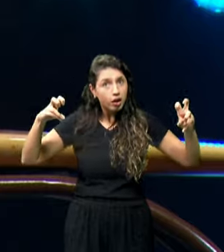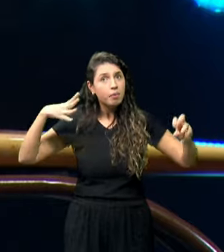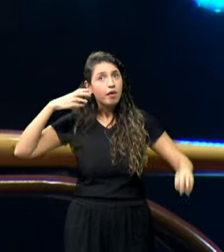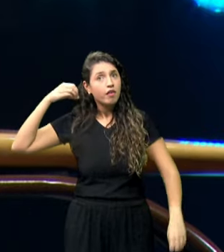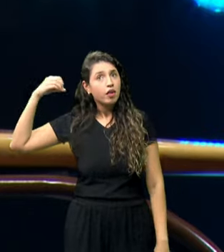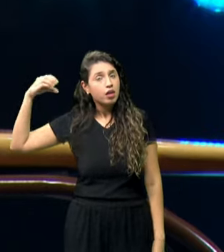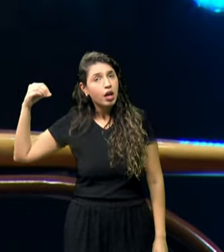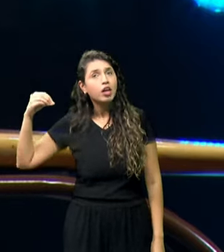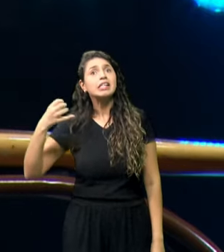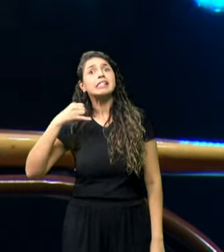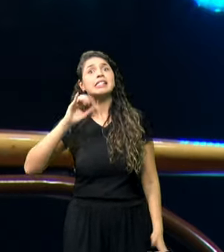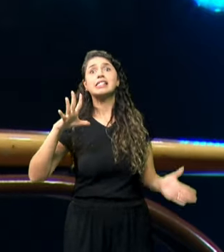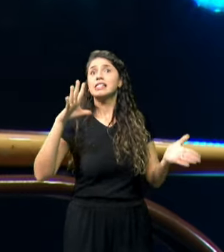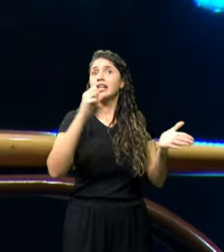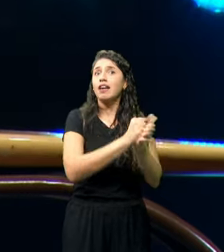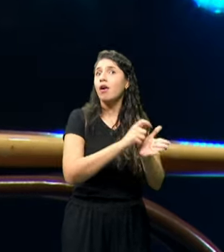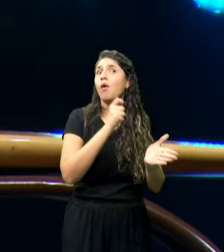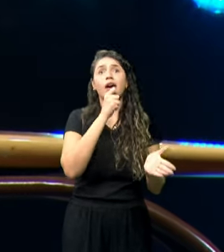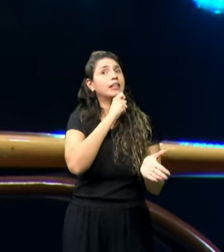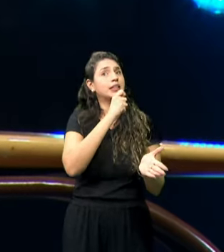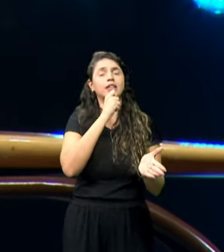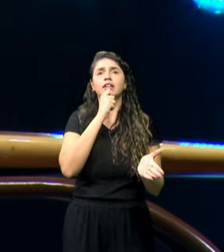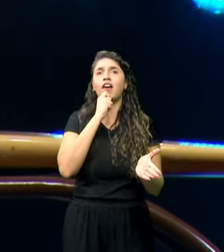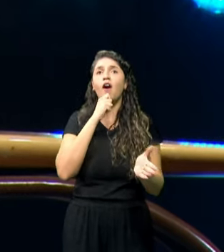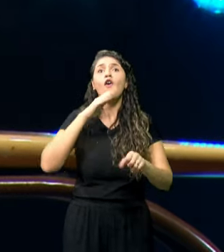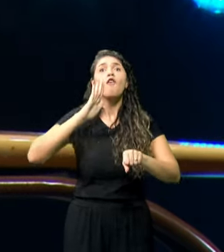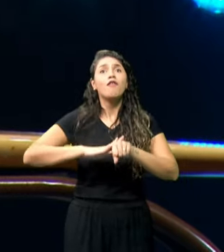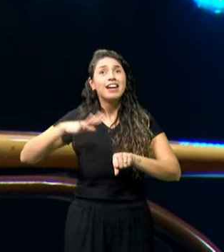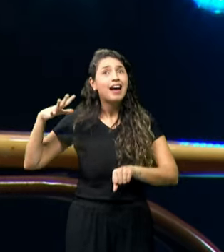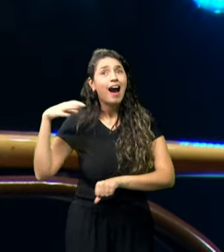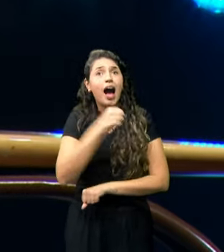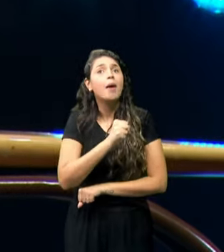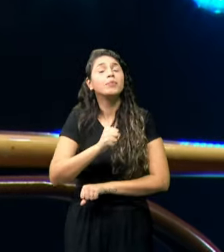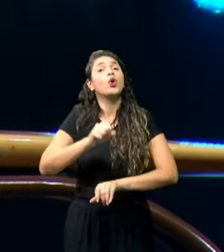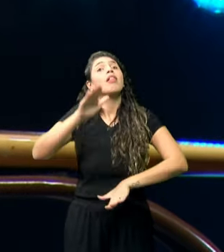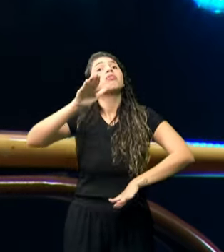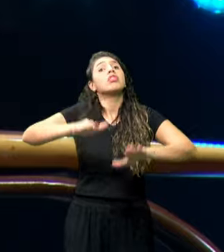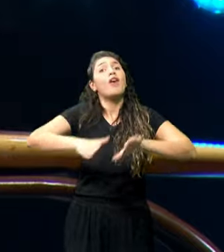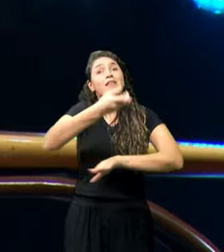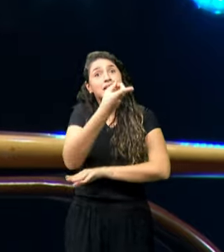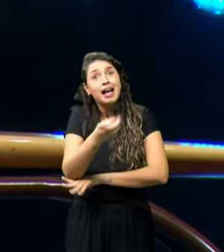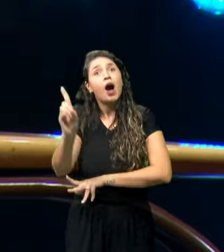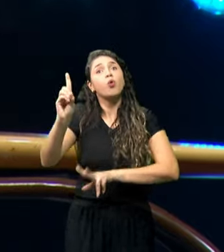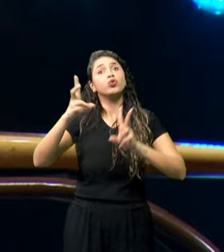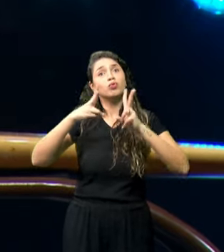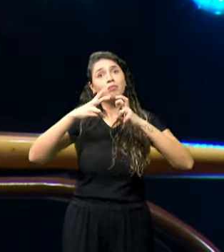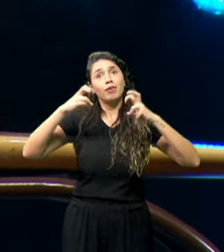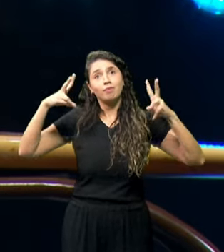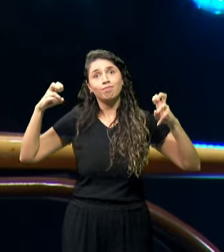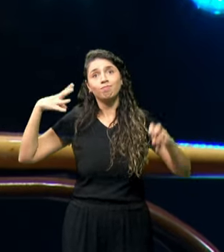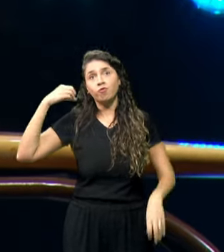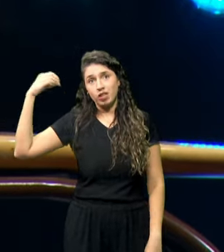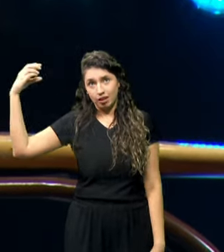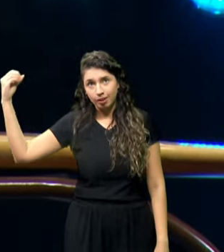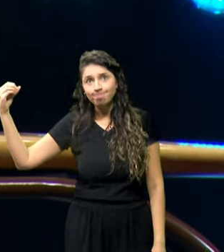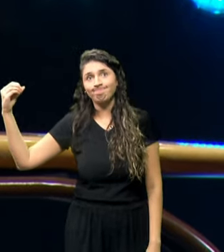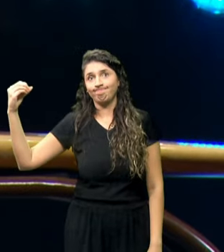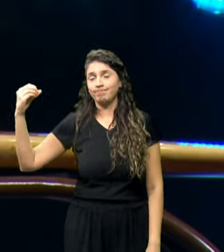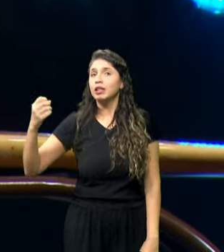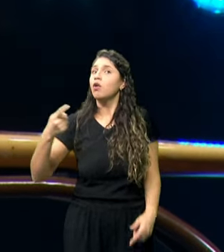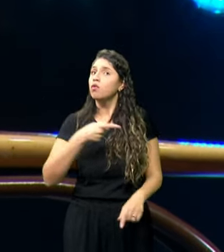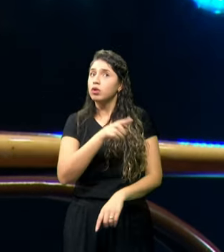o mais rápido possível, talvez seja a nossa última barca Floripa, então essa é imperdível de verdade. Como